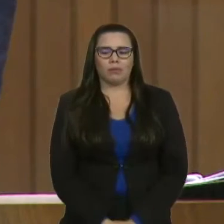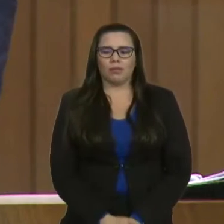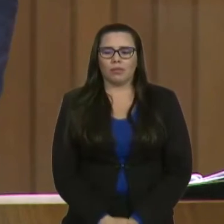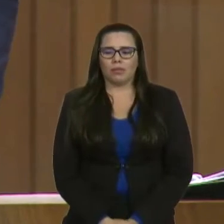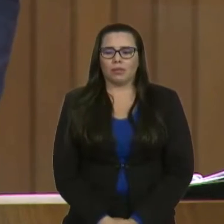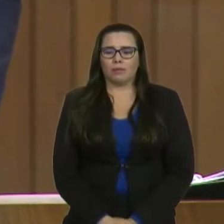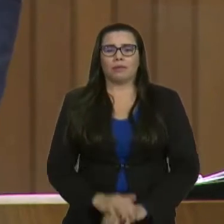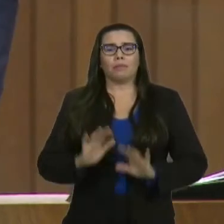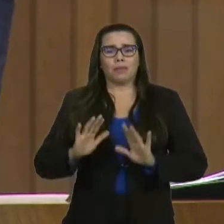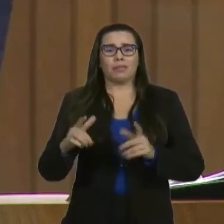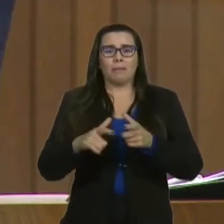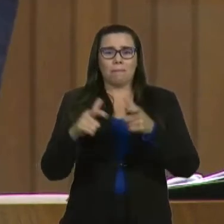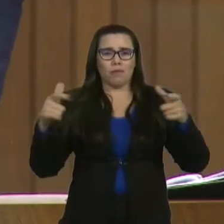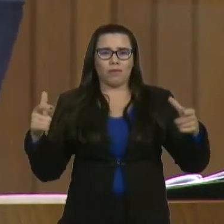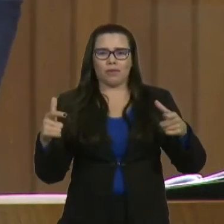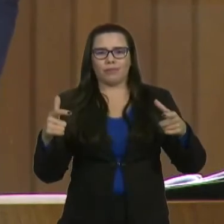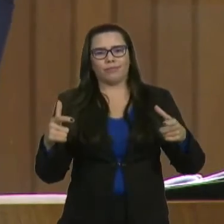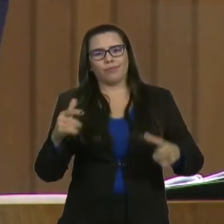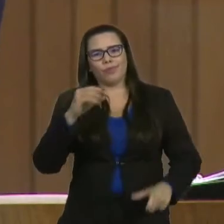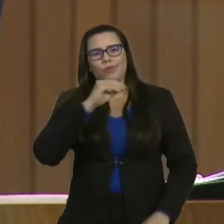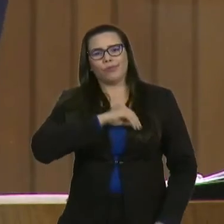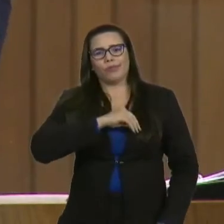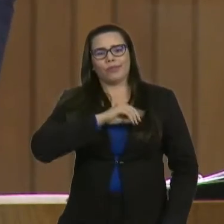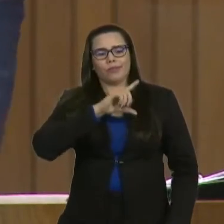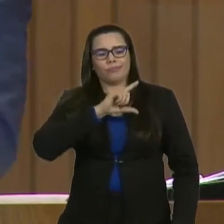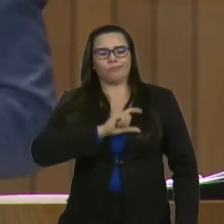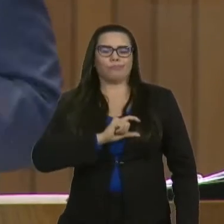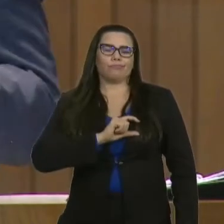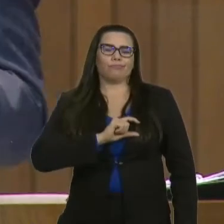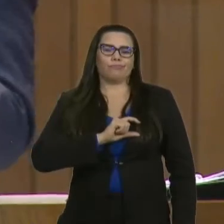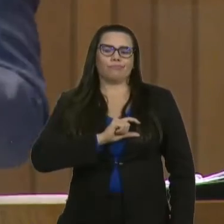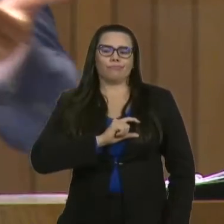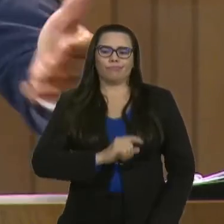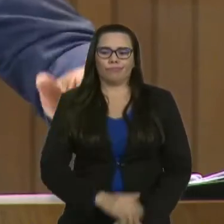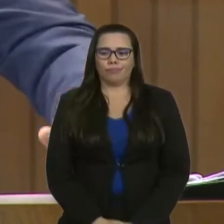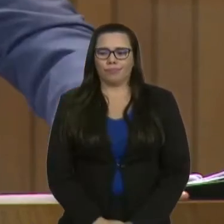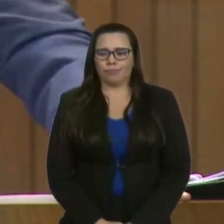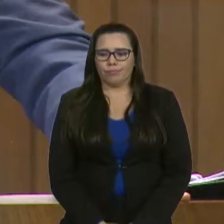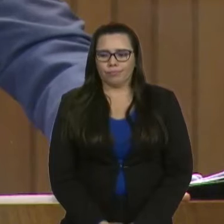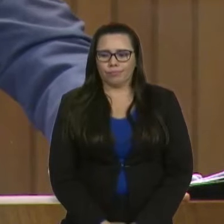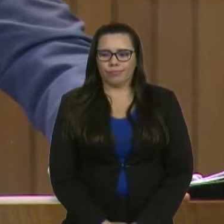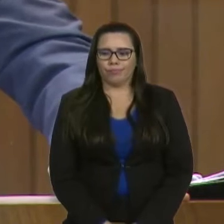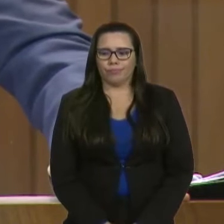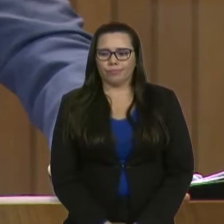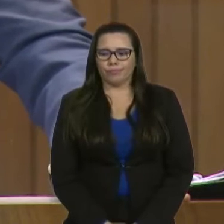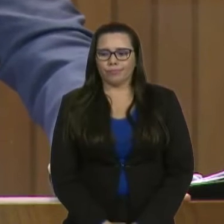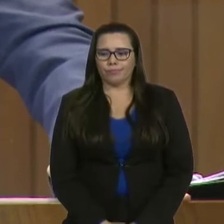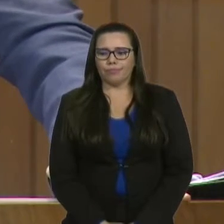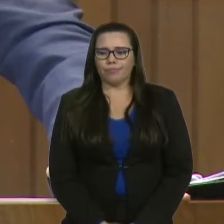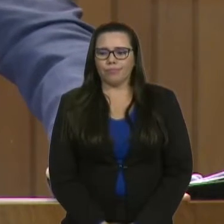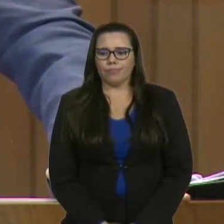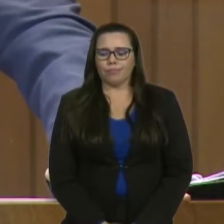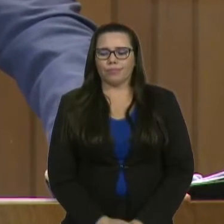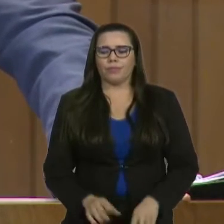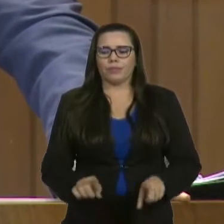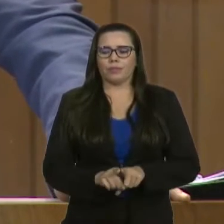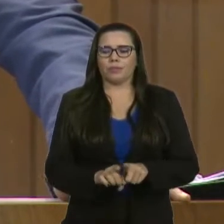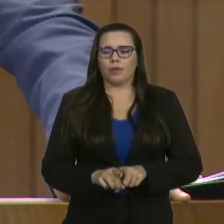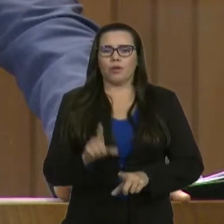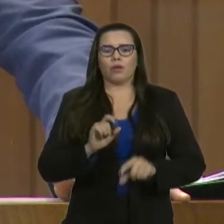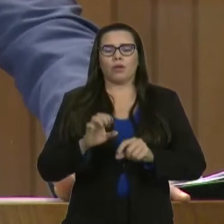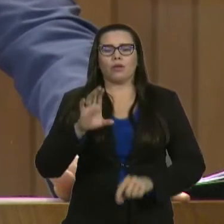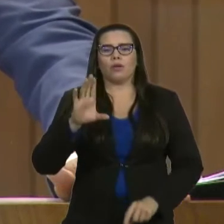noventa porcento dos professores tem um salário baixo usar é que é o pai possível para os cargos comissionados